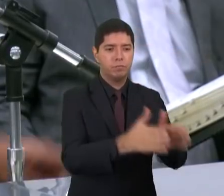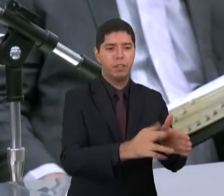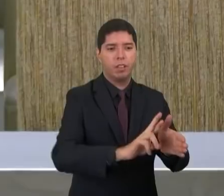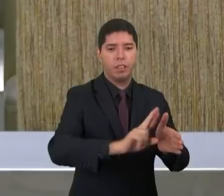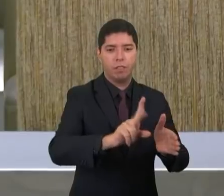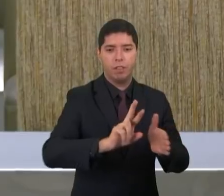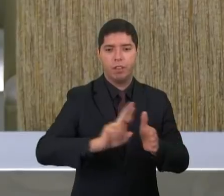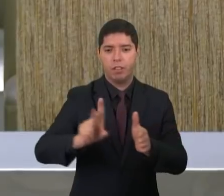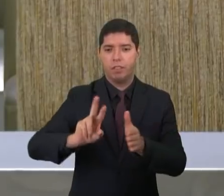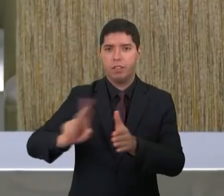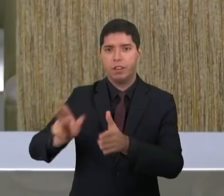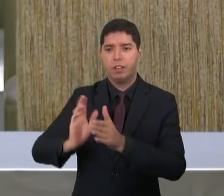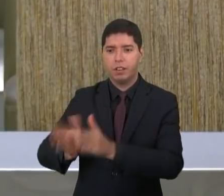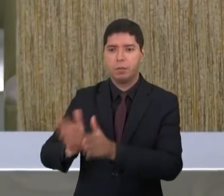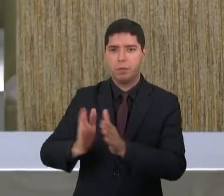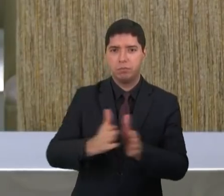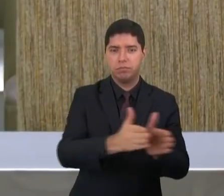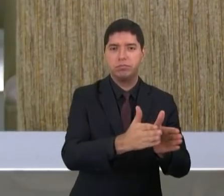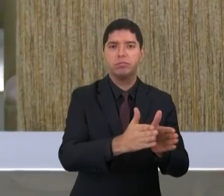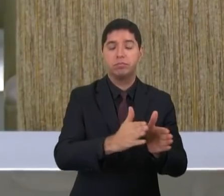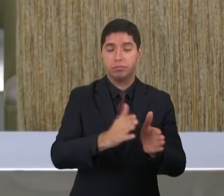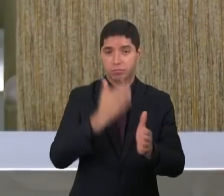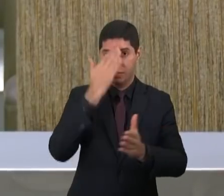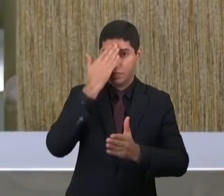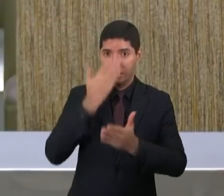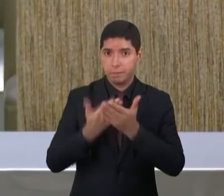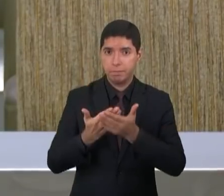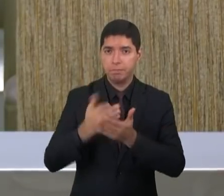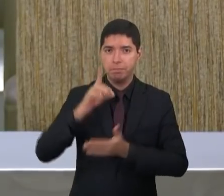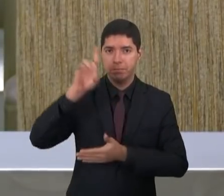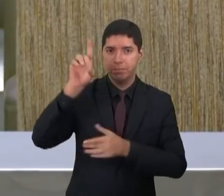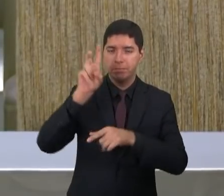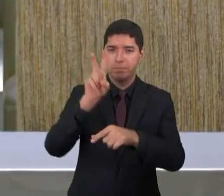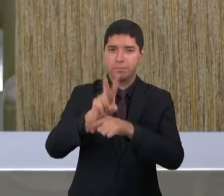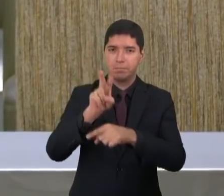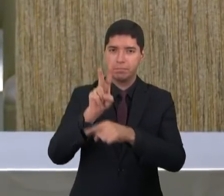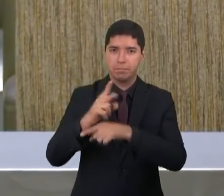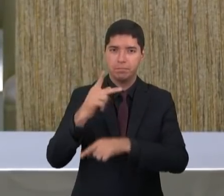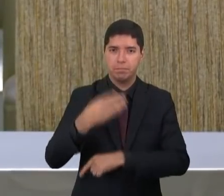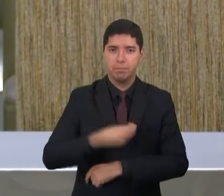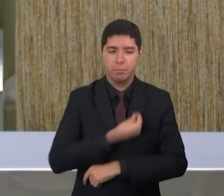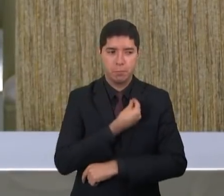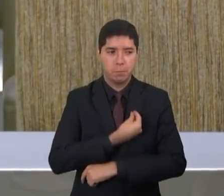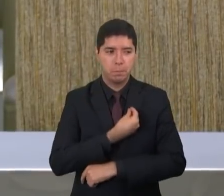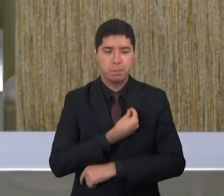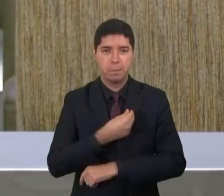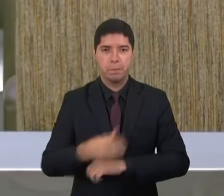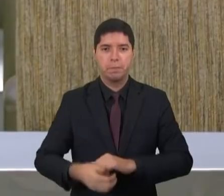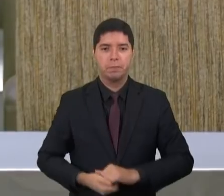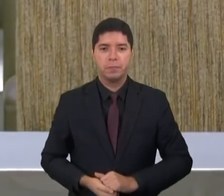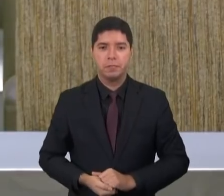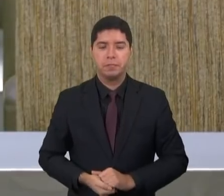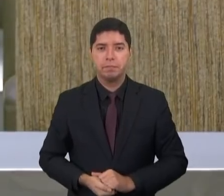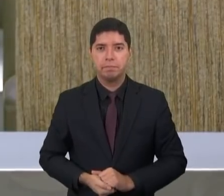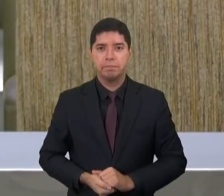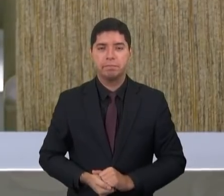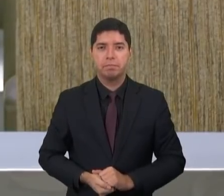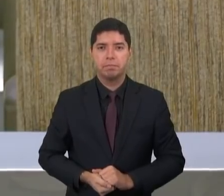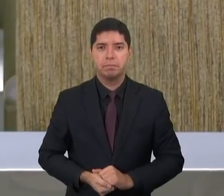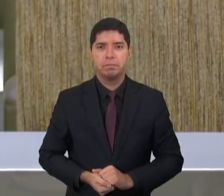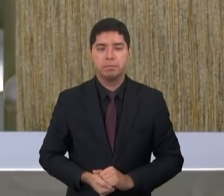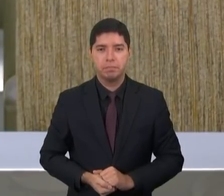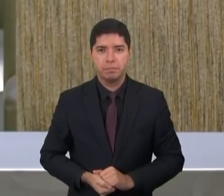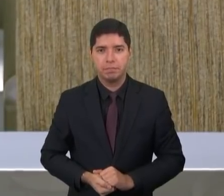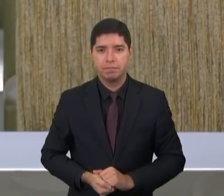diferente. Receba esta palavra nesta noite, que esta palavra ela é profética da parte de Deus para a